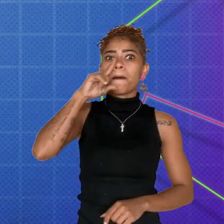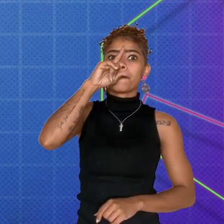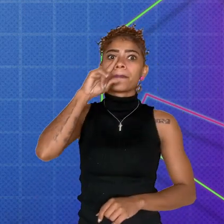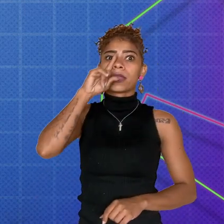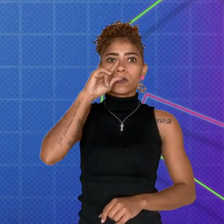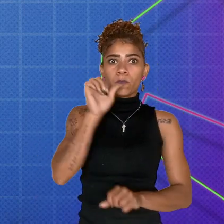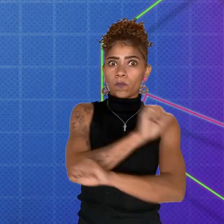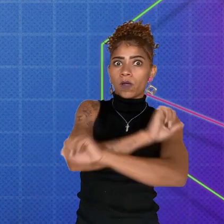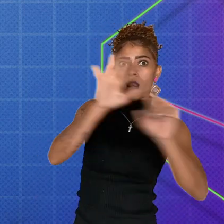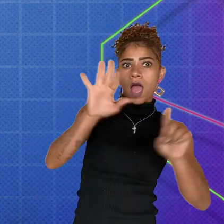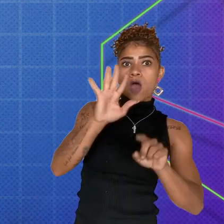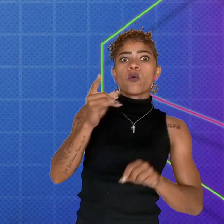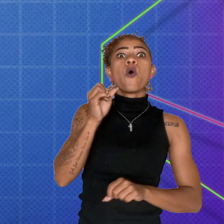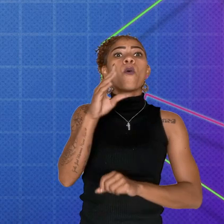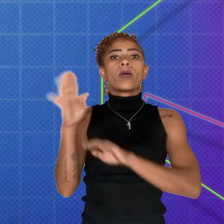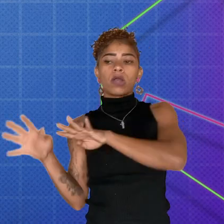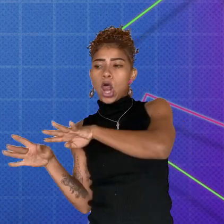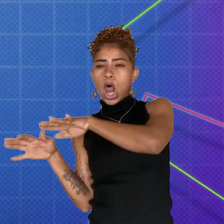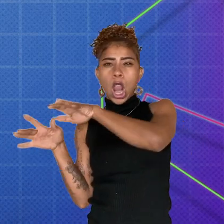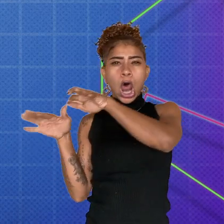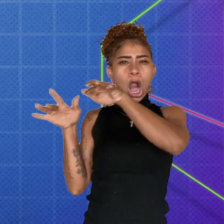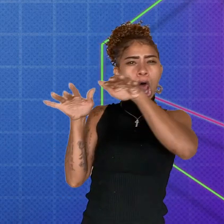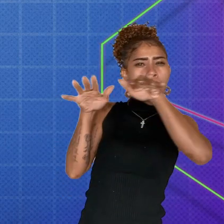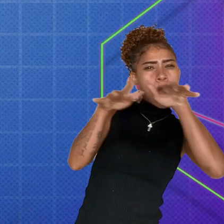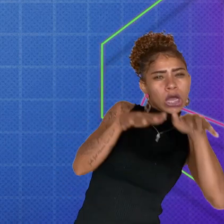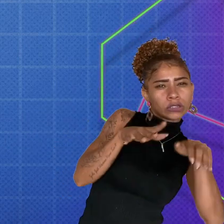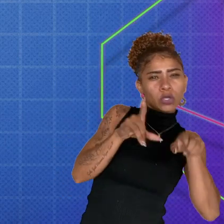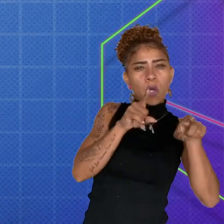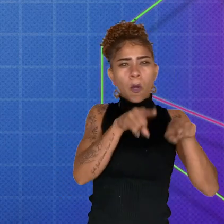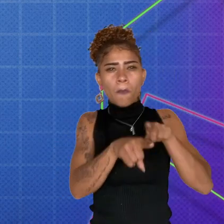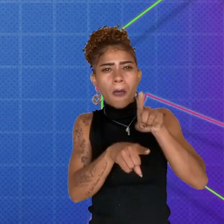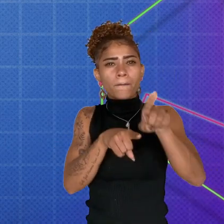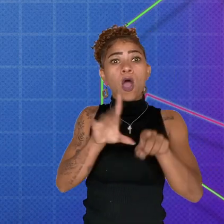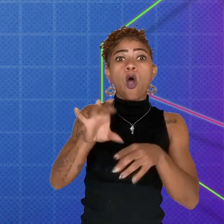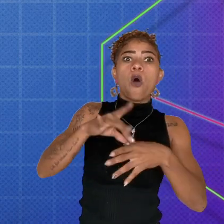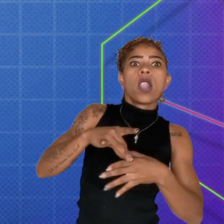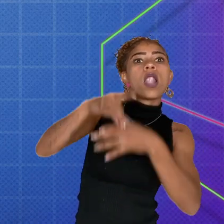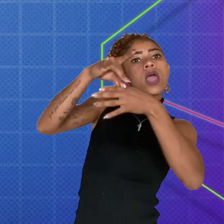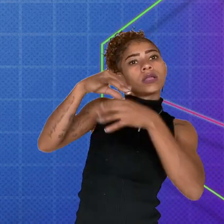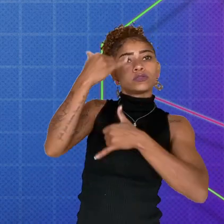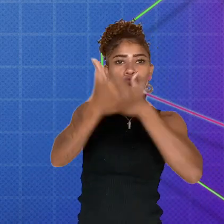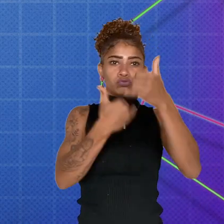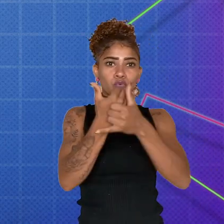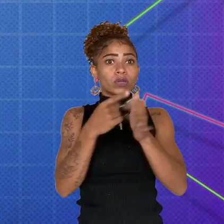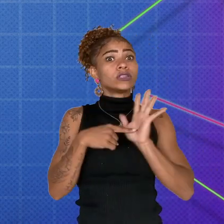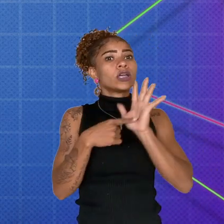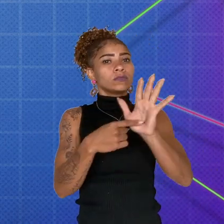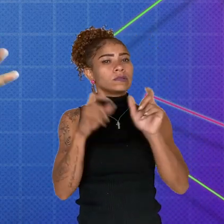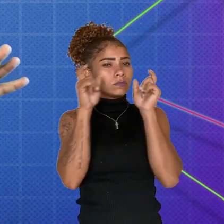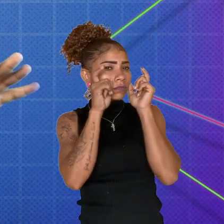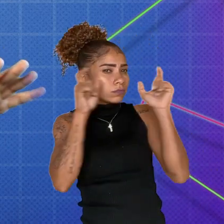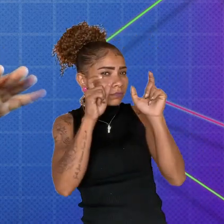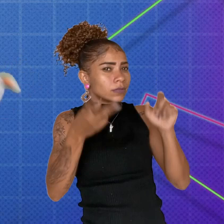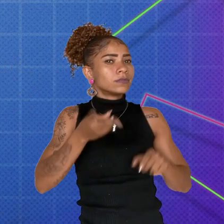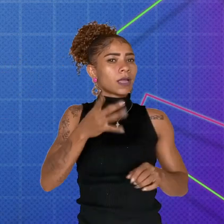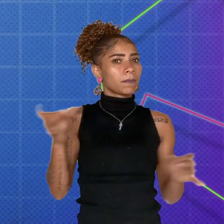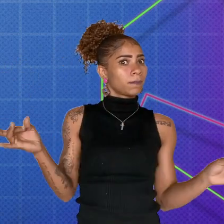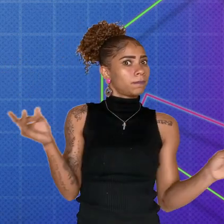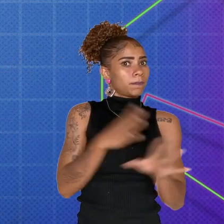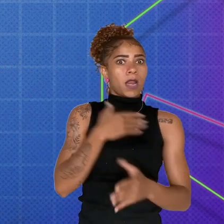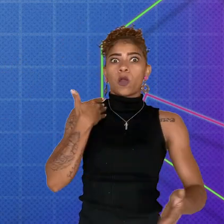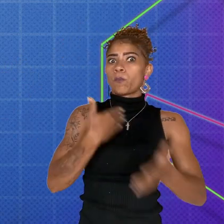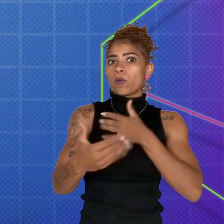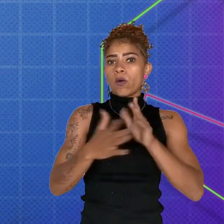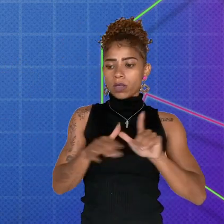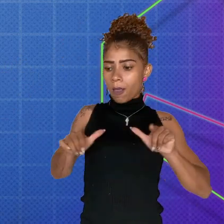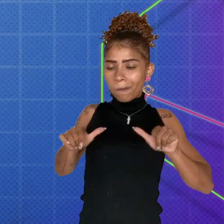ameaças iminentes, como hordas de zumbis se aproximando ou o aparecimento de um dos chefes do jogo. Isso ajuda a mantê-los sempre atentos e